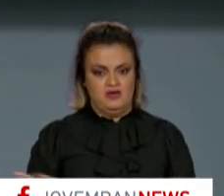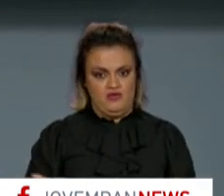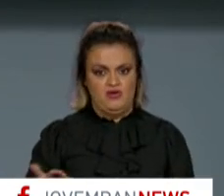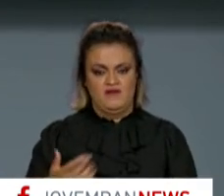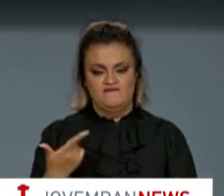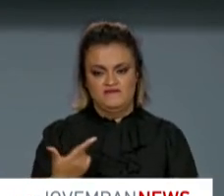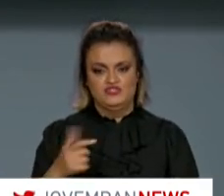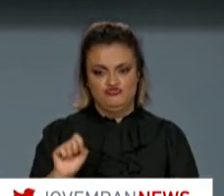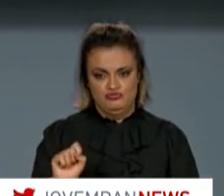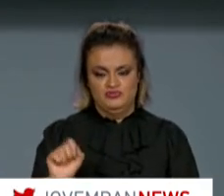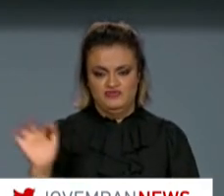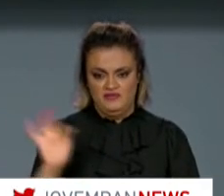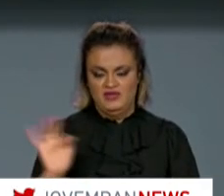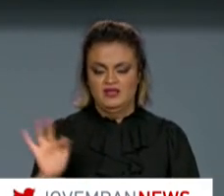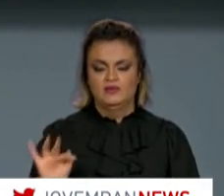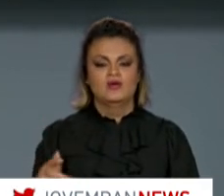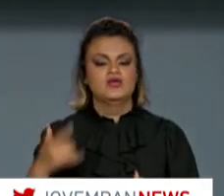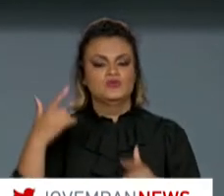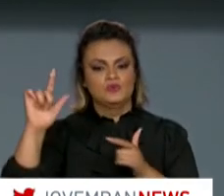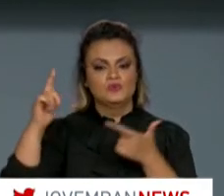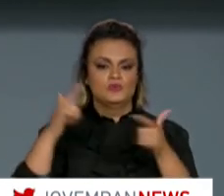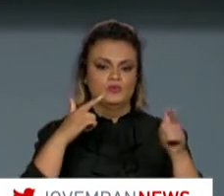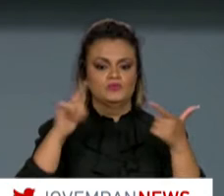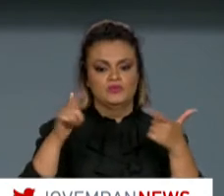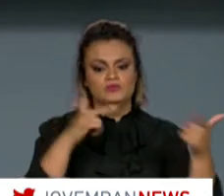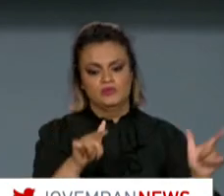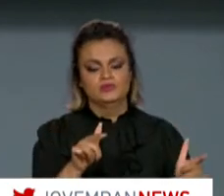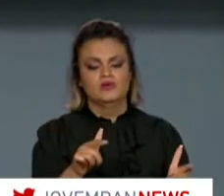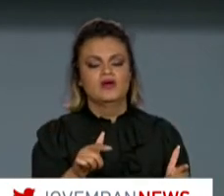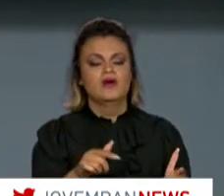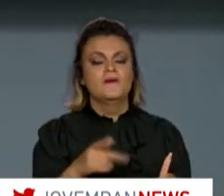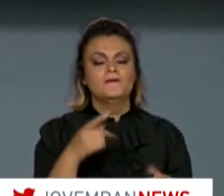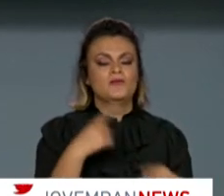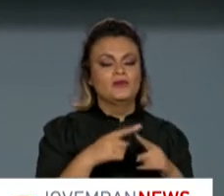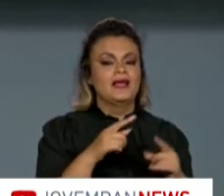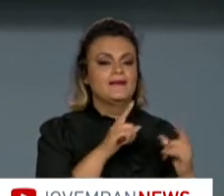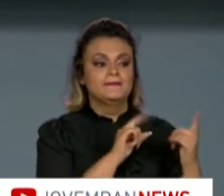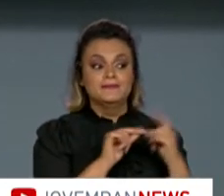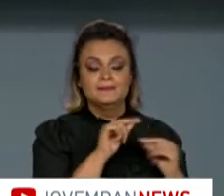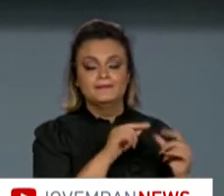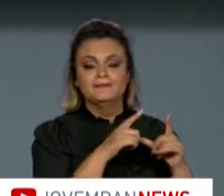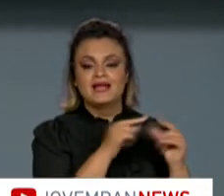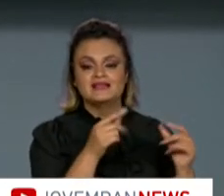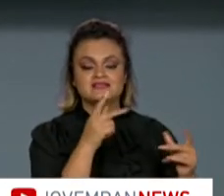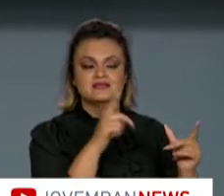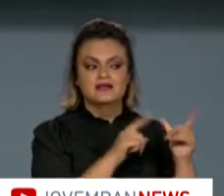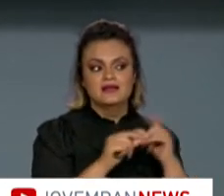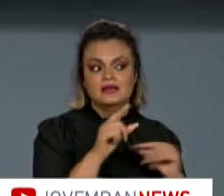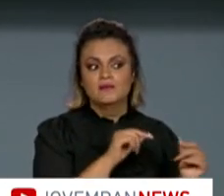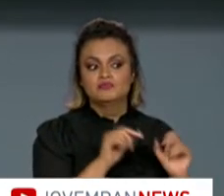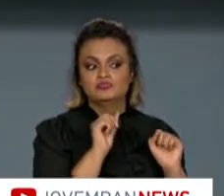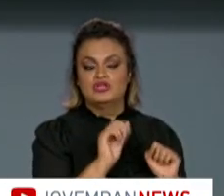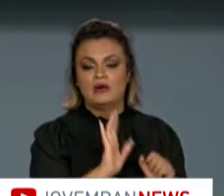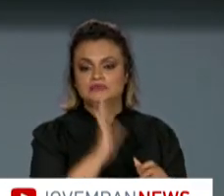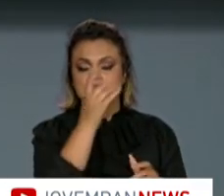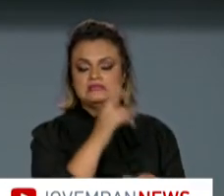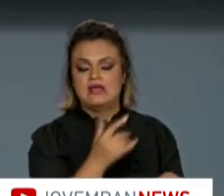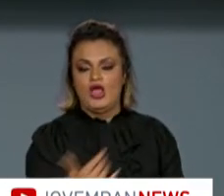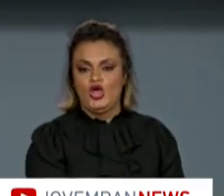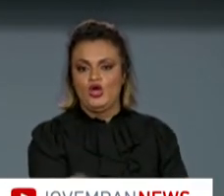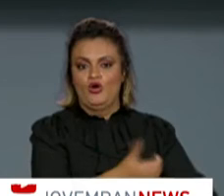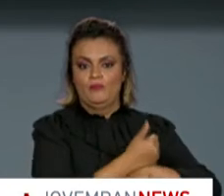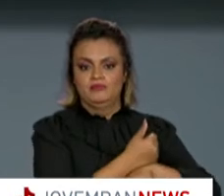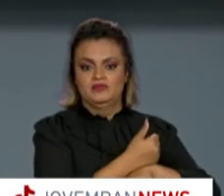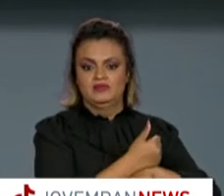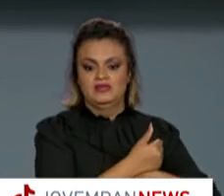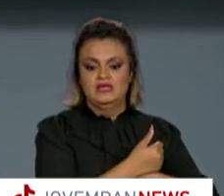fevereiro. Dentre outras coisas, porque havia rumores em Brasília de uma tentativa de golpe de Estado.